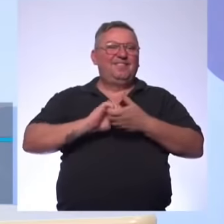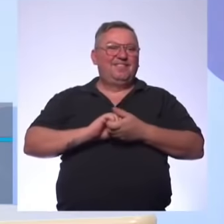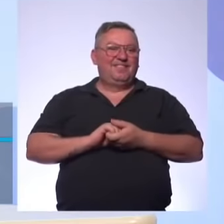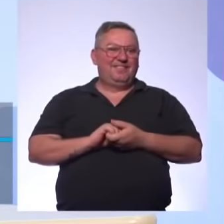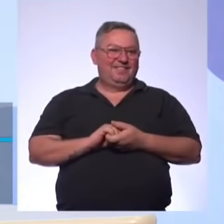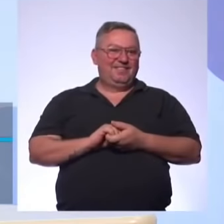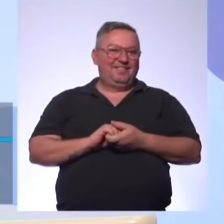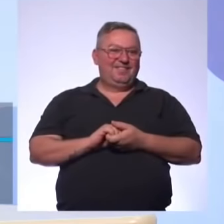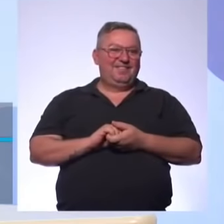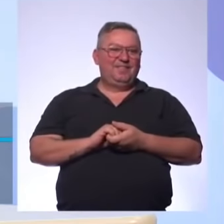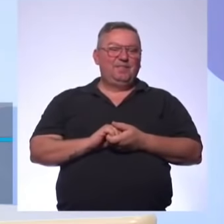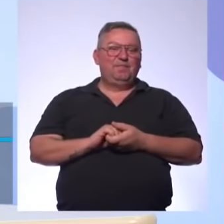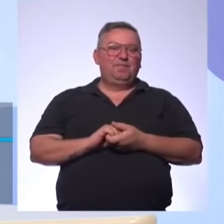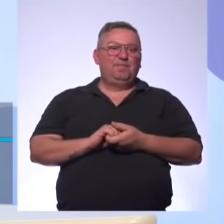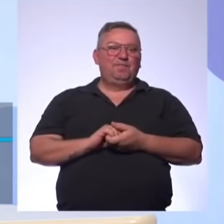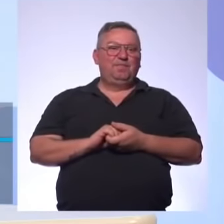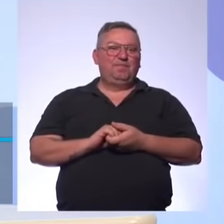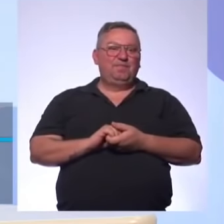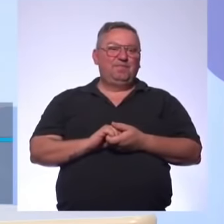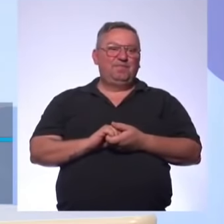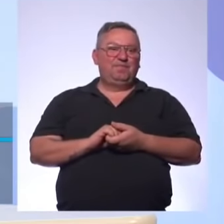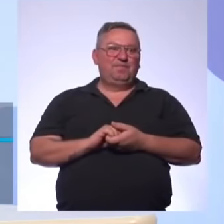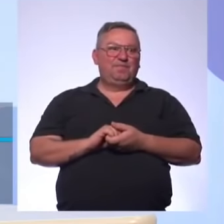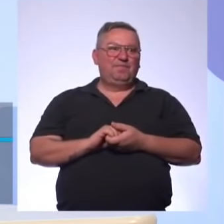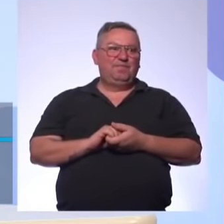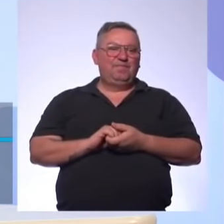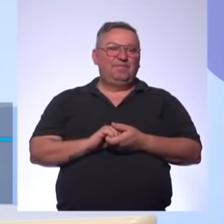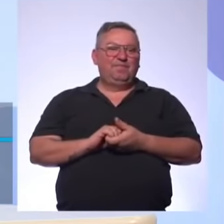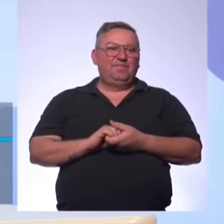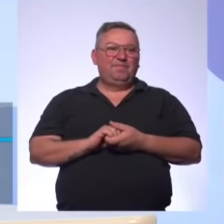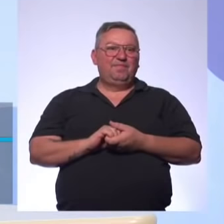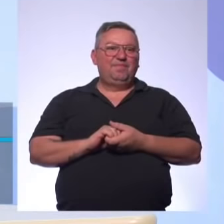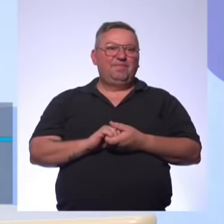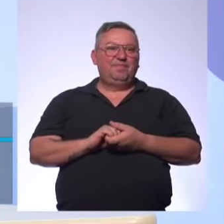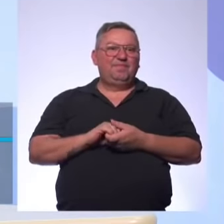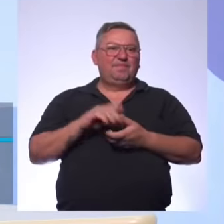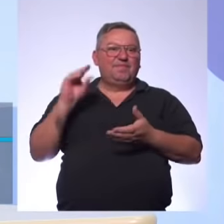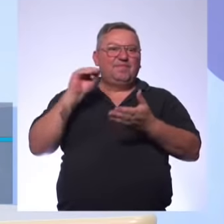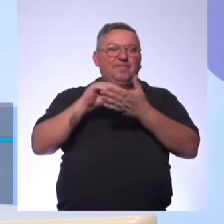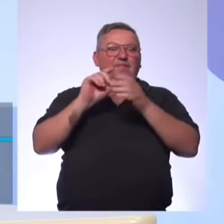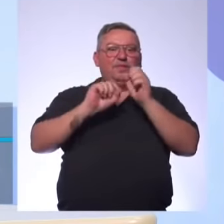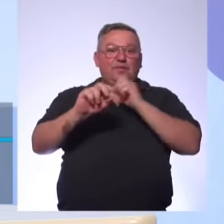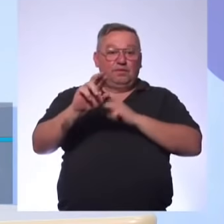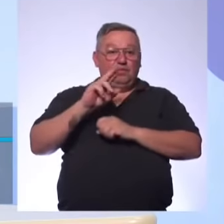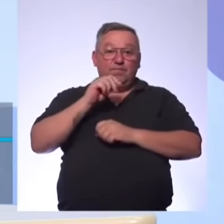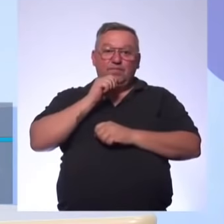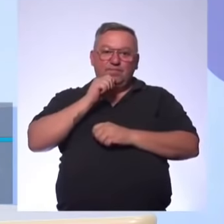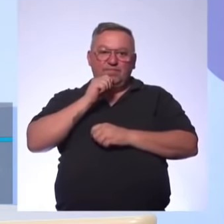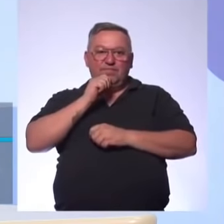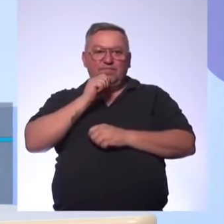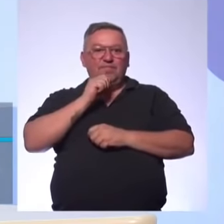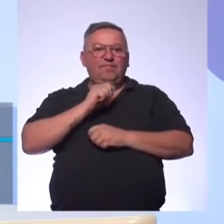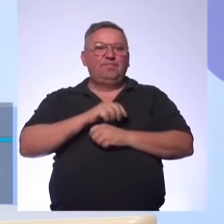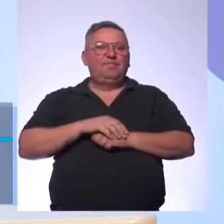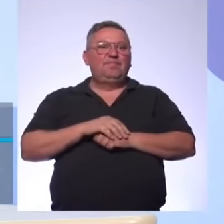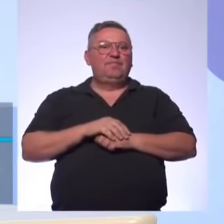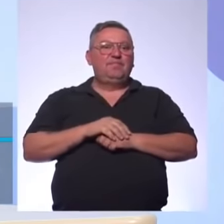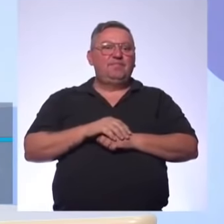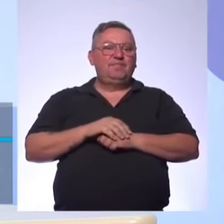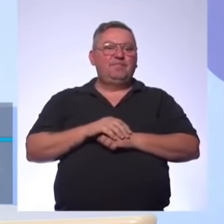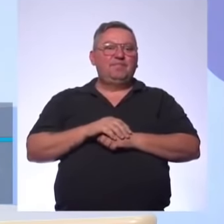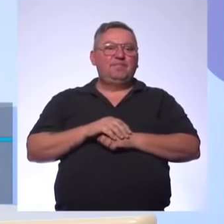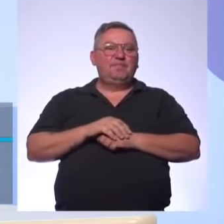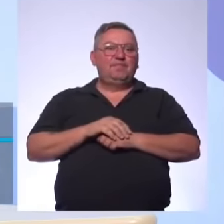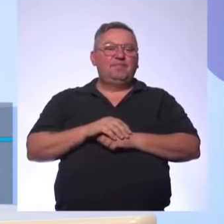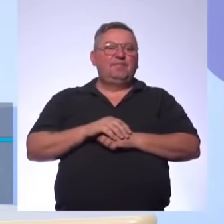o Ryan falou is about when Harry tries e aí pessoal tá respondendo ainda aí Mendonça volta encher a cocaína